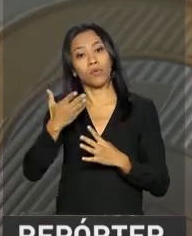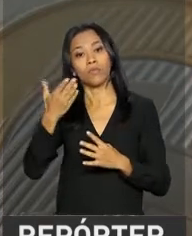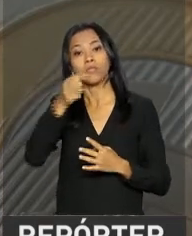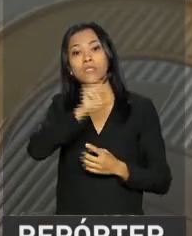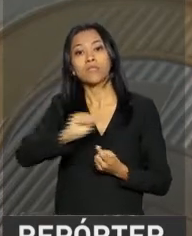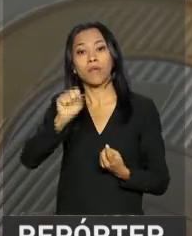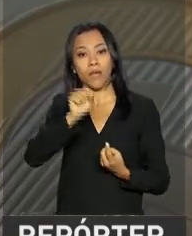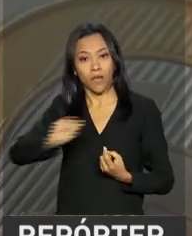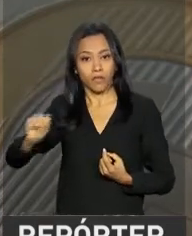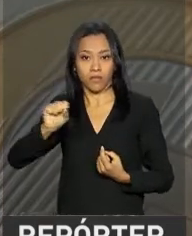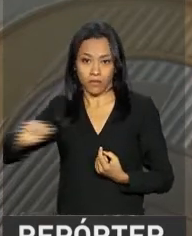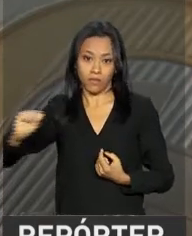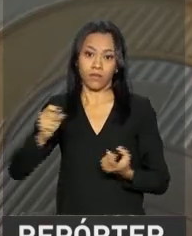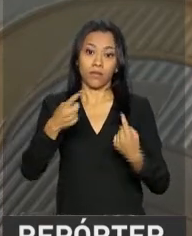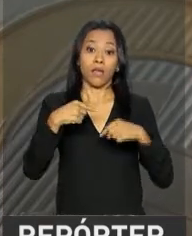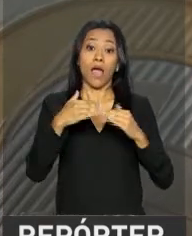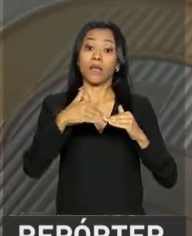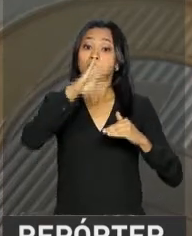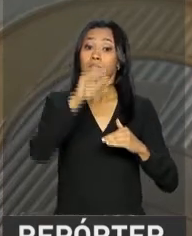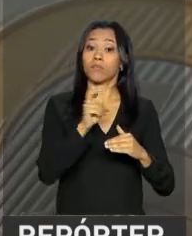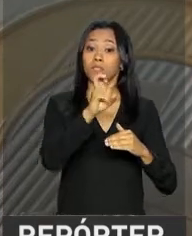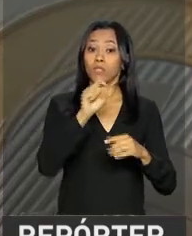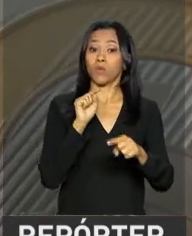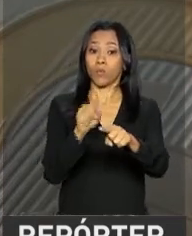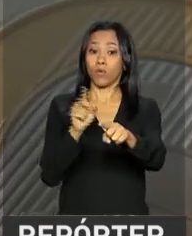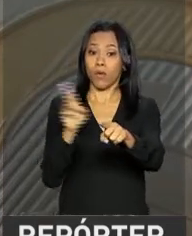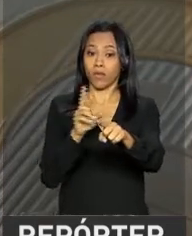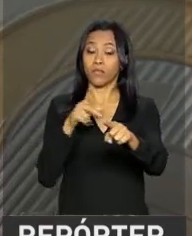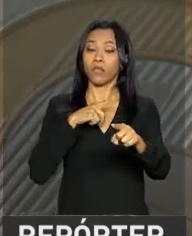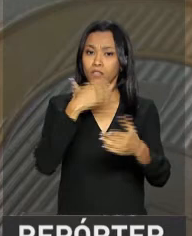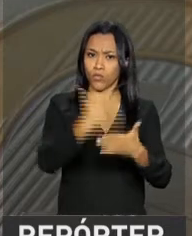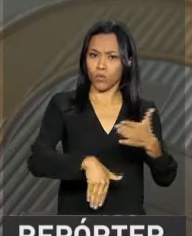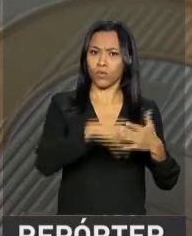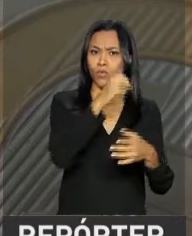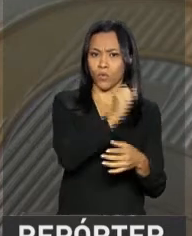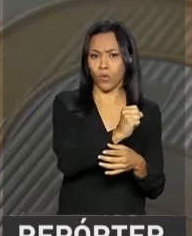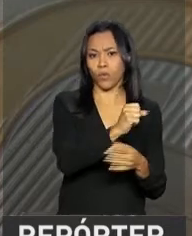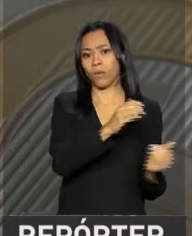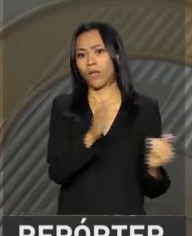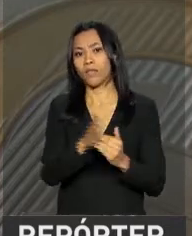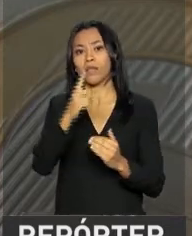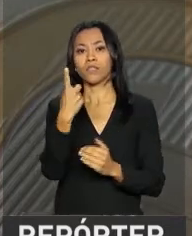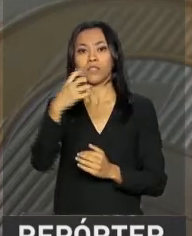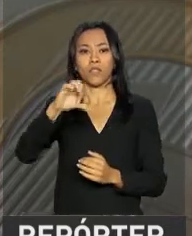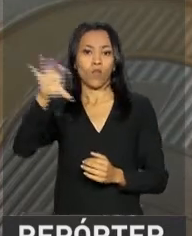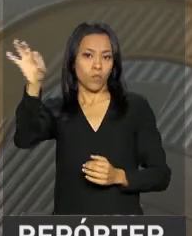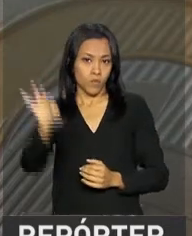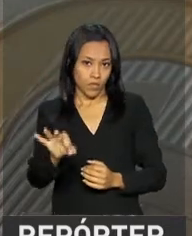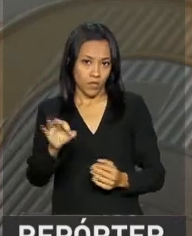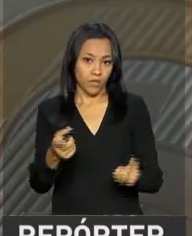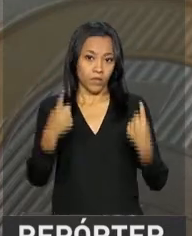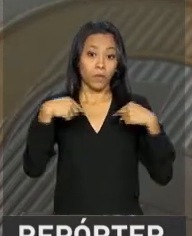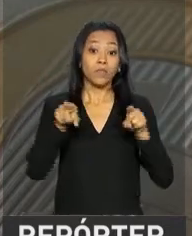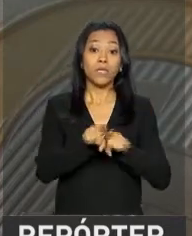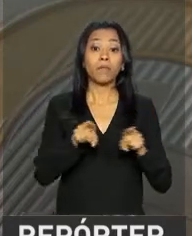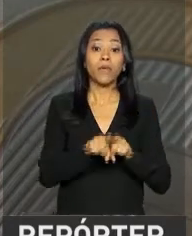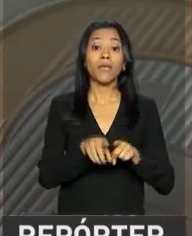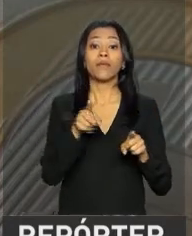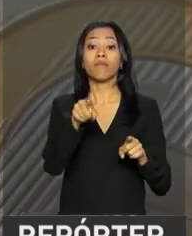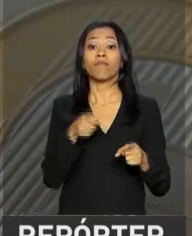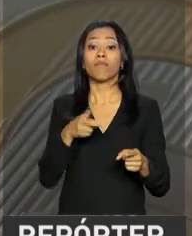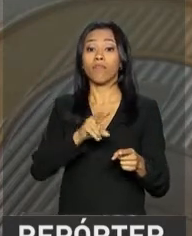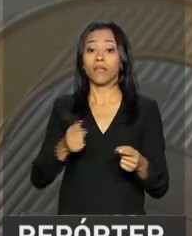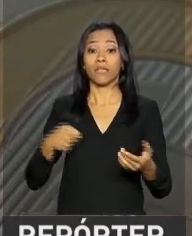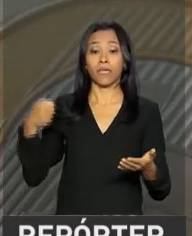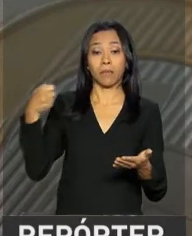acima de 5 mil reais terão desconto entre 8 e 19 por cento têm direito à indenização todos